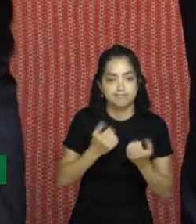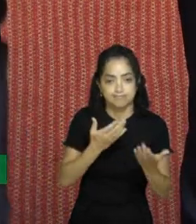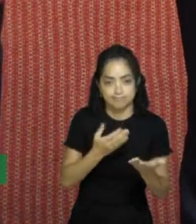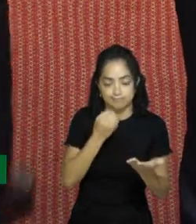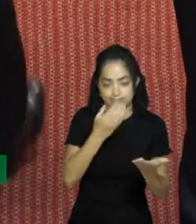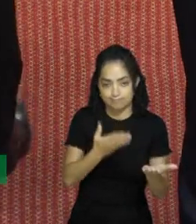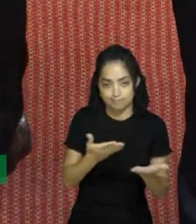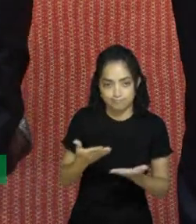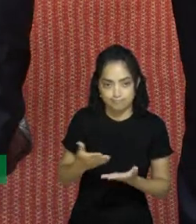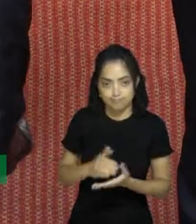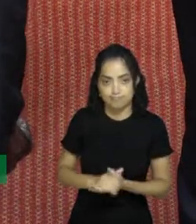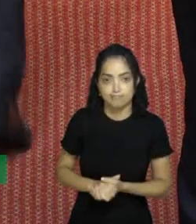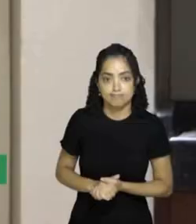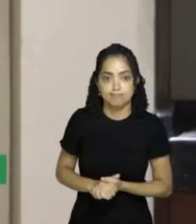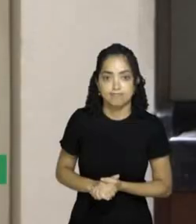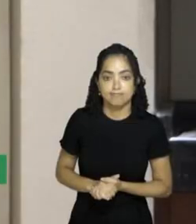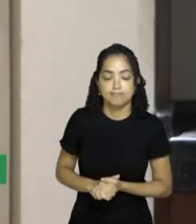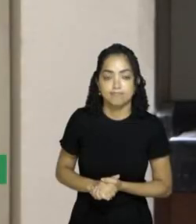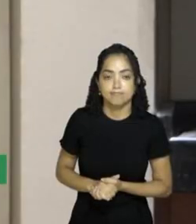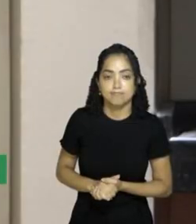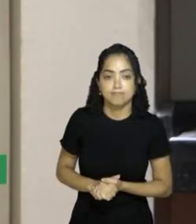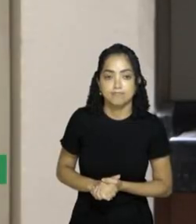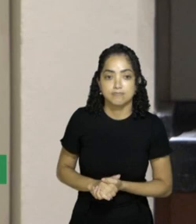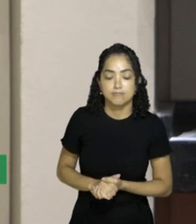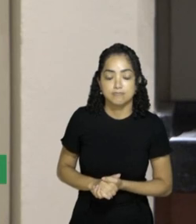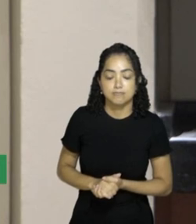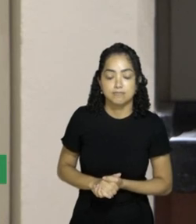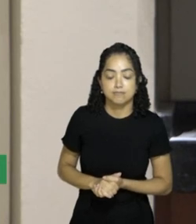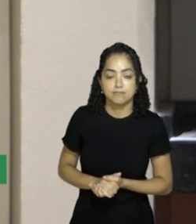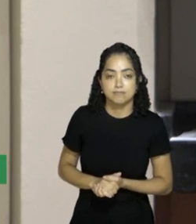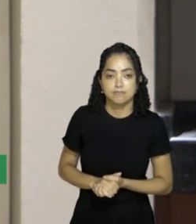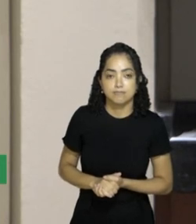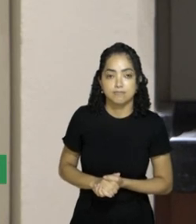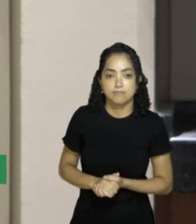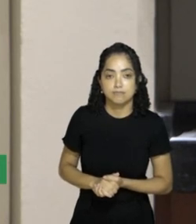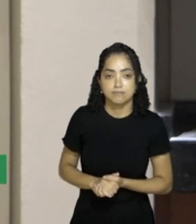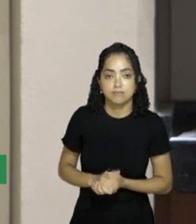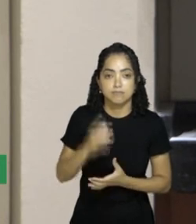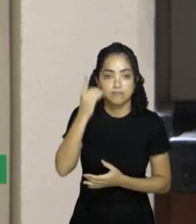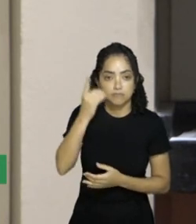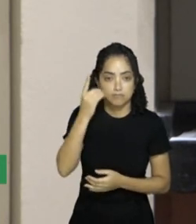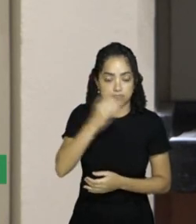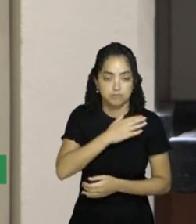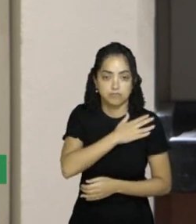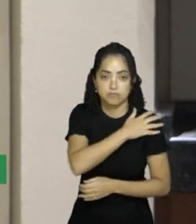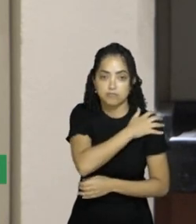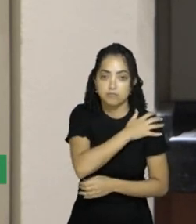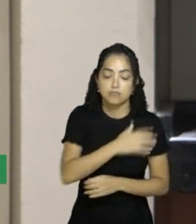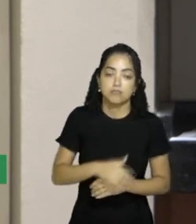obrigado Presidente pela ordem tá Napoleão Bernardo